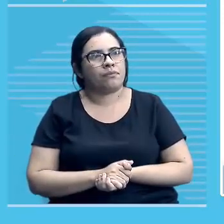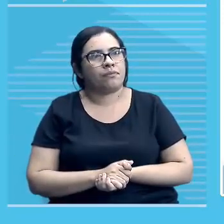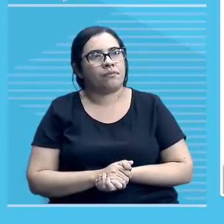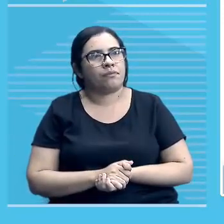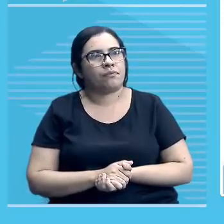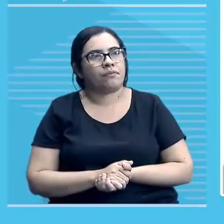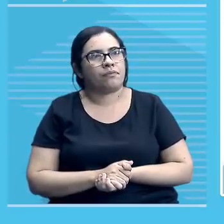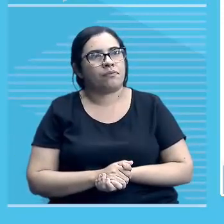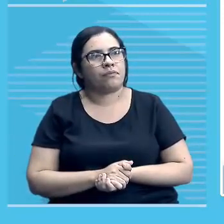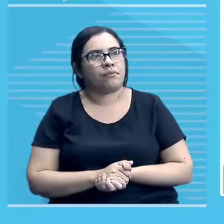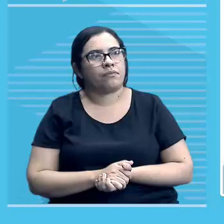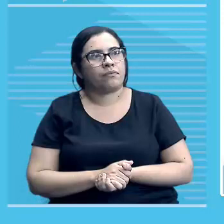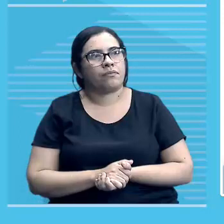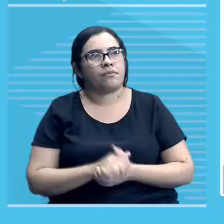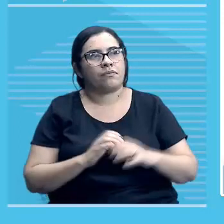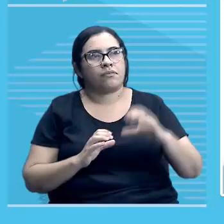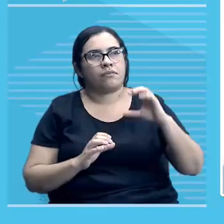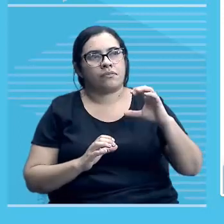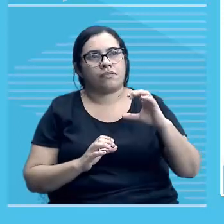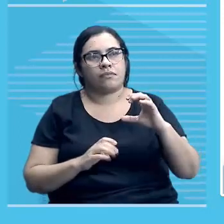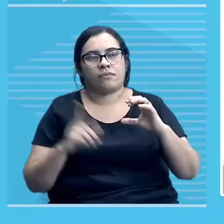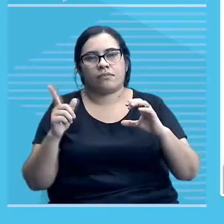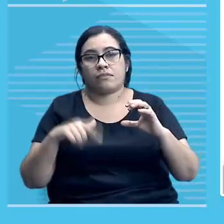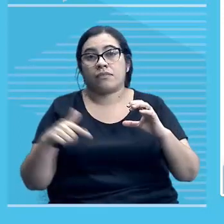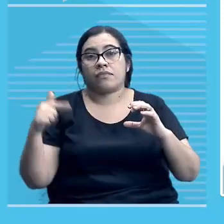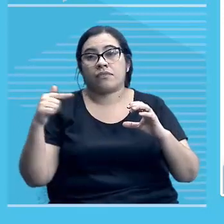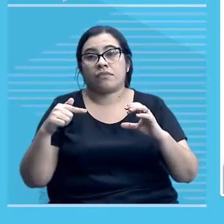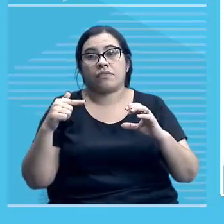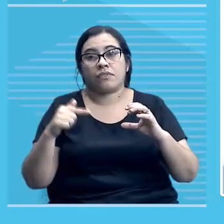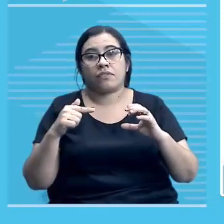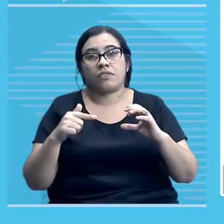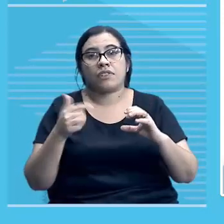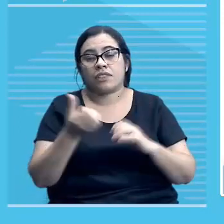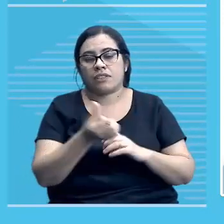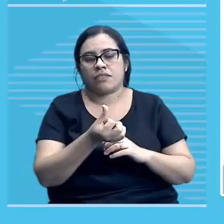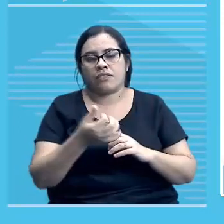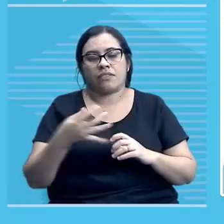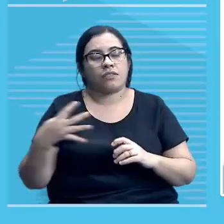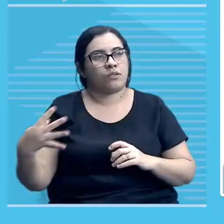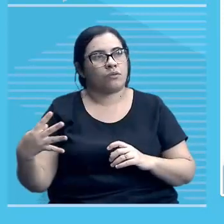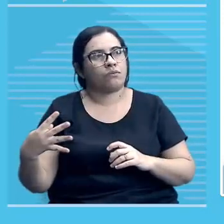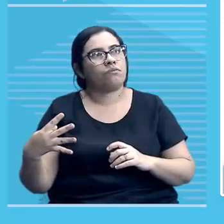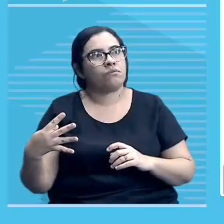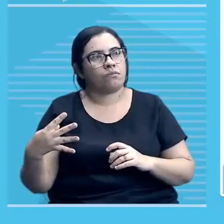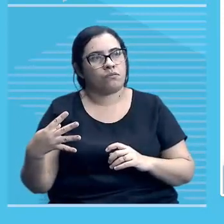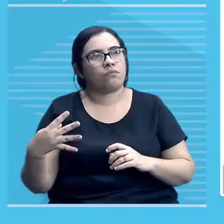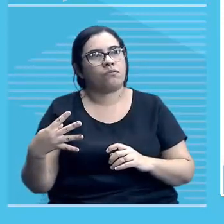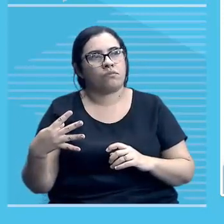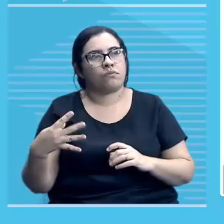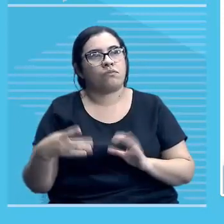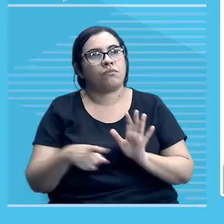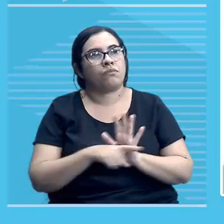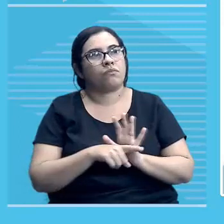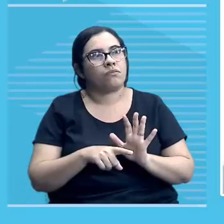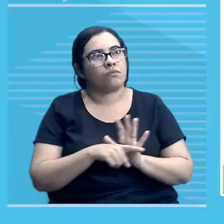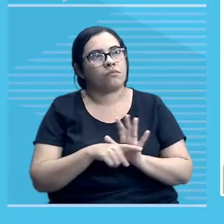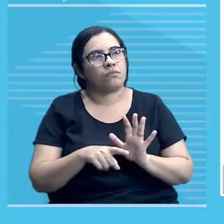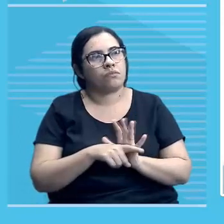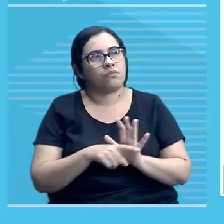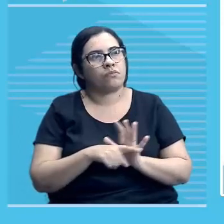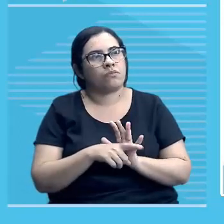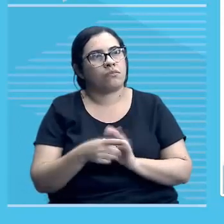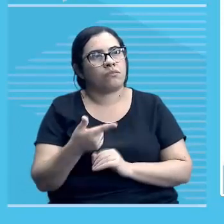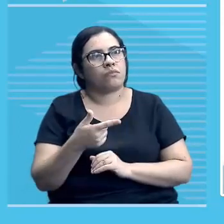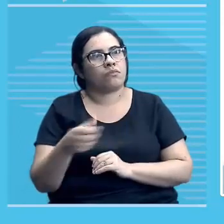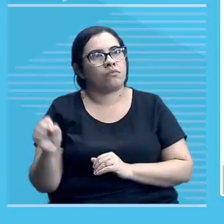O C é 7 aqui, né? Mais 7. Fica 64, né? Menos